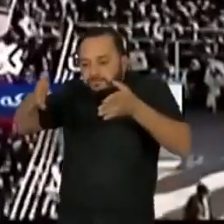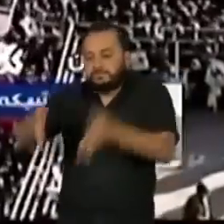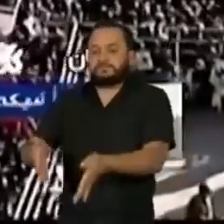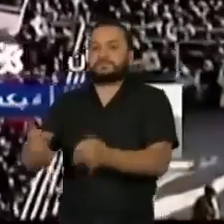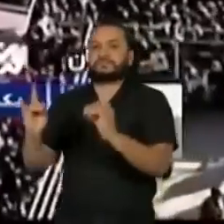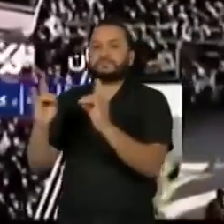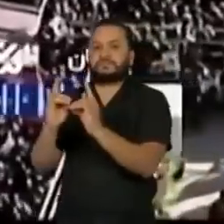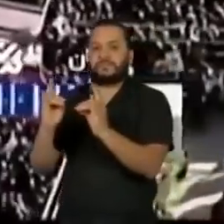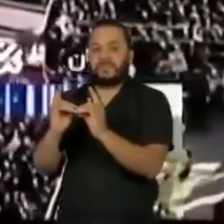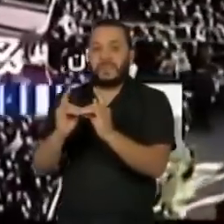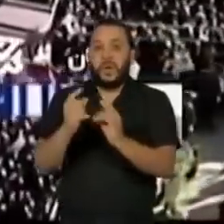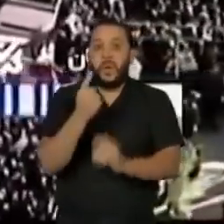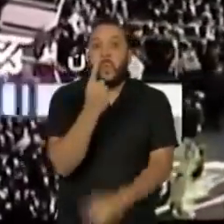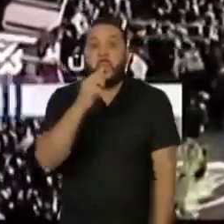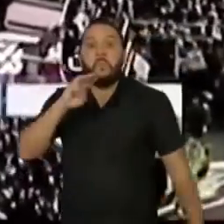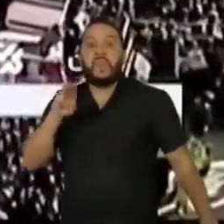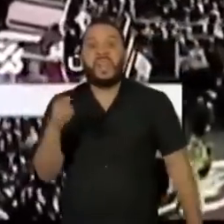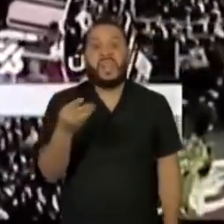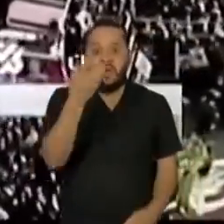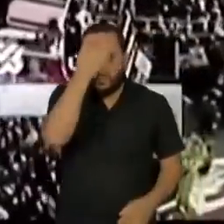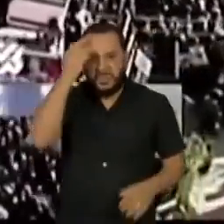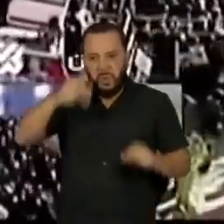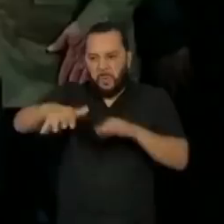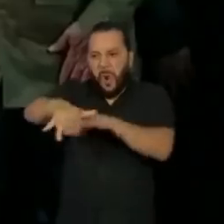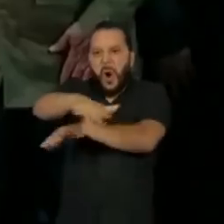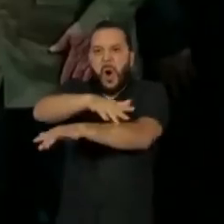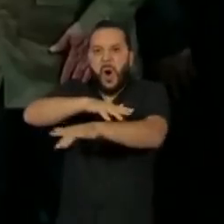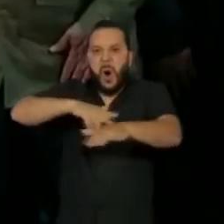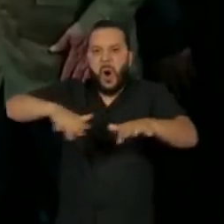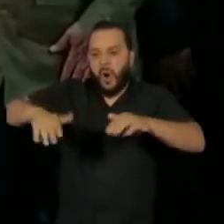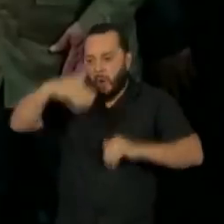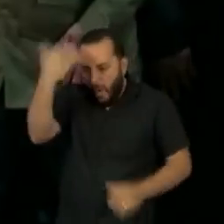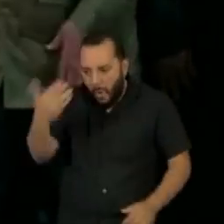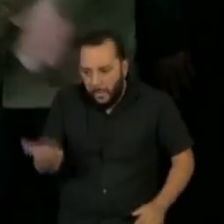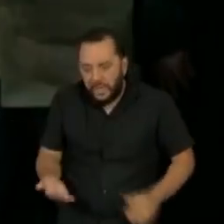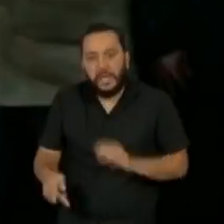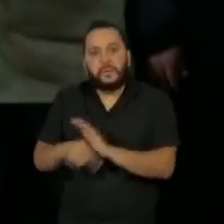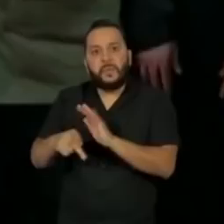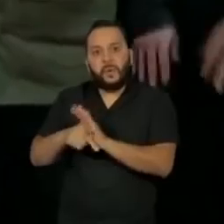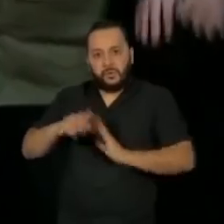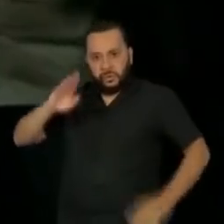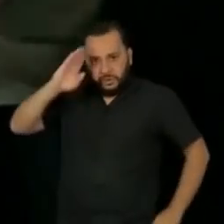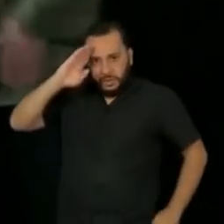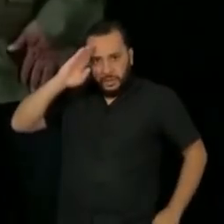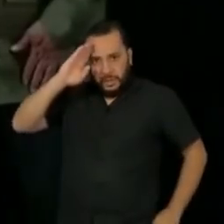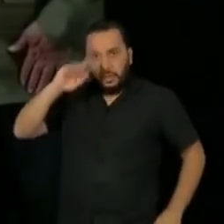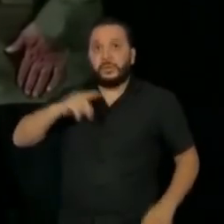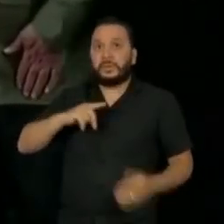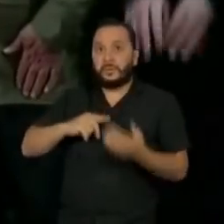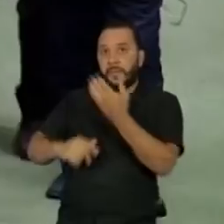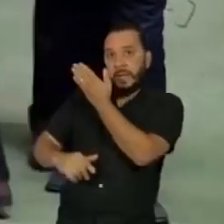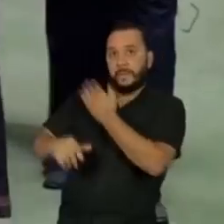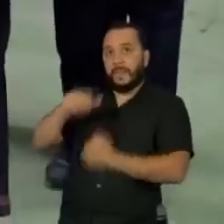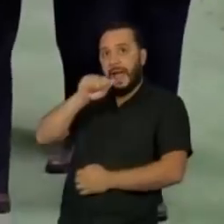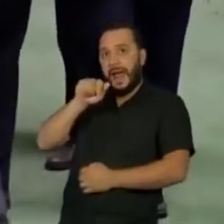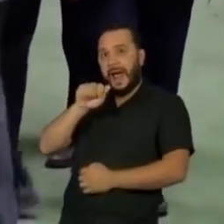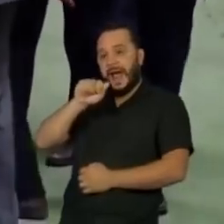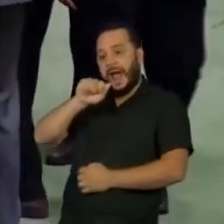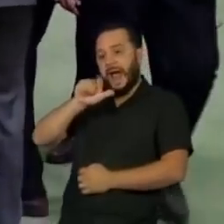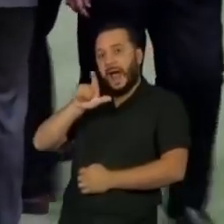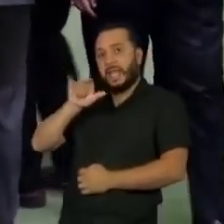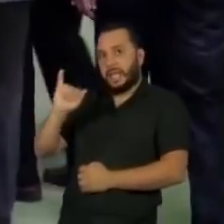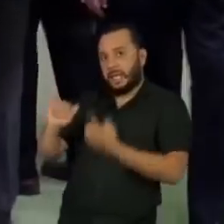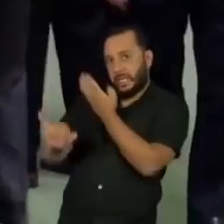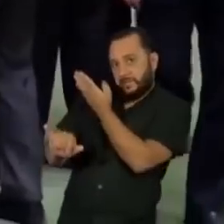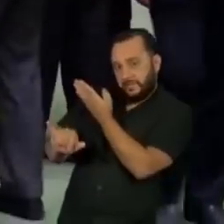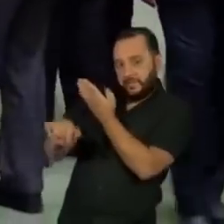iranianos foram às ruas prestar homenagem ao general. O Ayatolá Ali Khamenei prometeu retalhar e uma autoridade